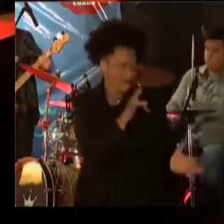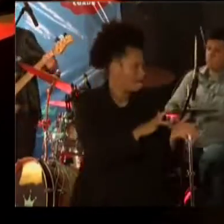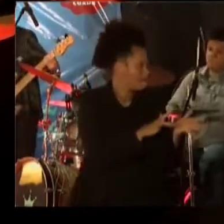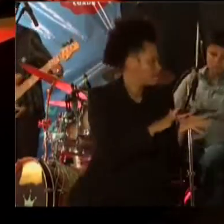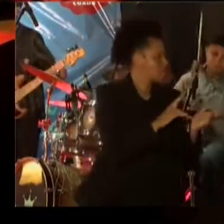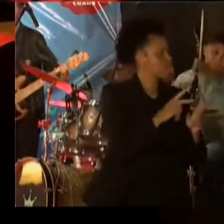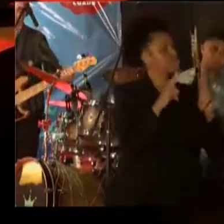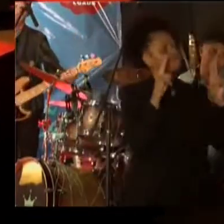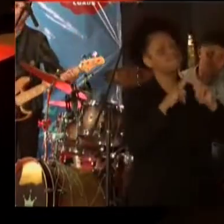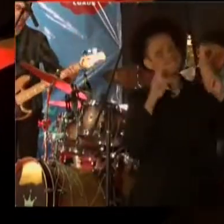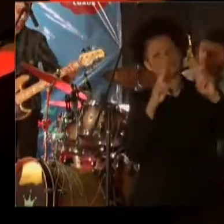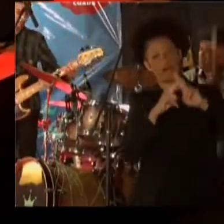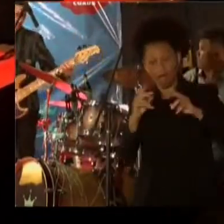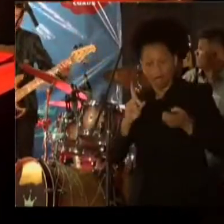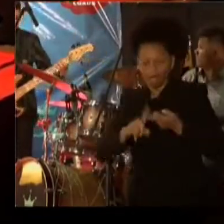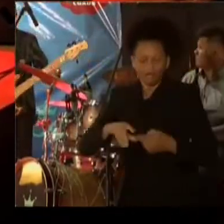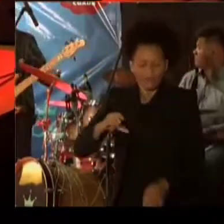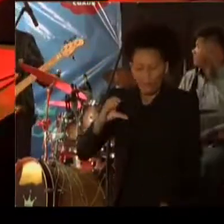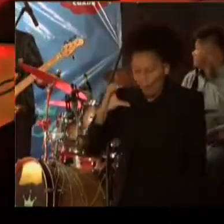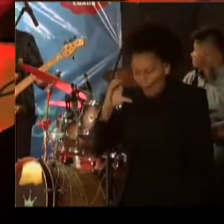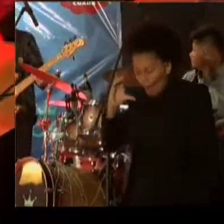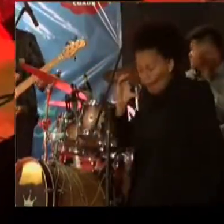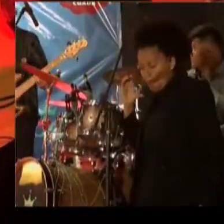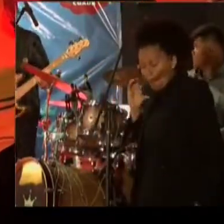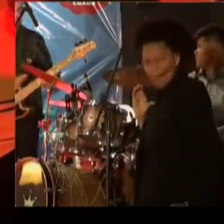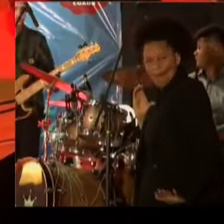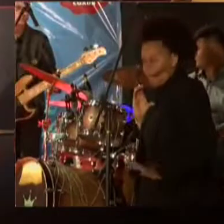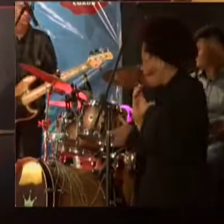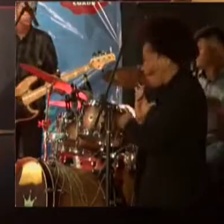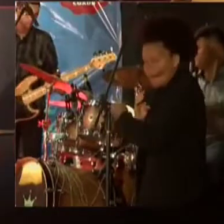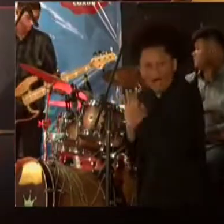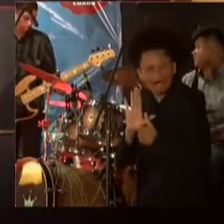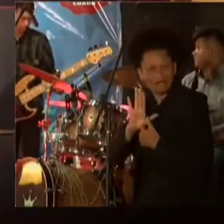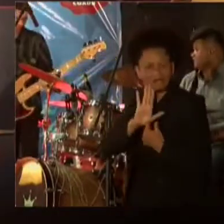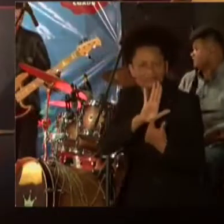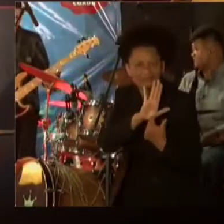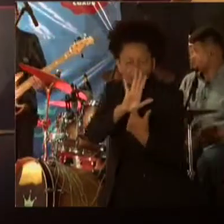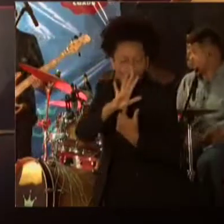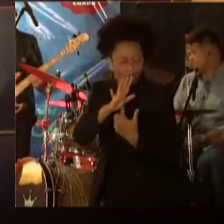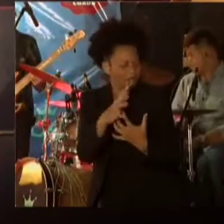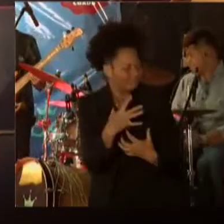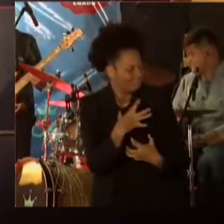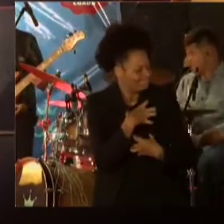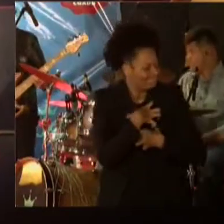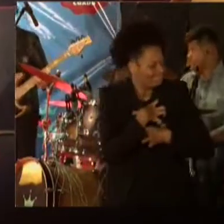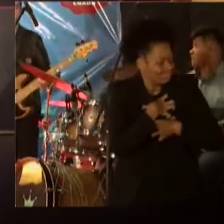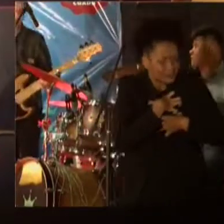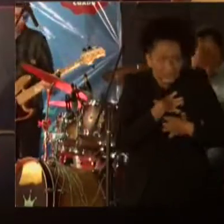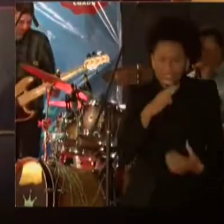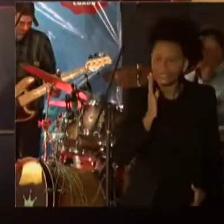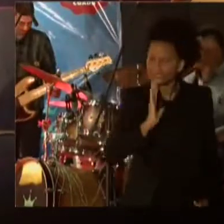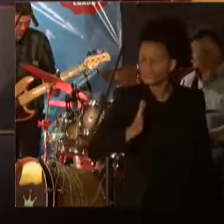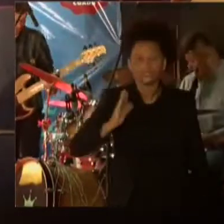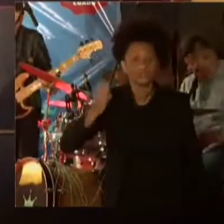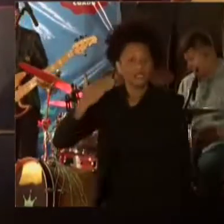fingir e até omitir, não revelar decepções que a